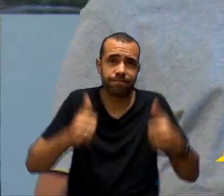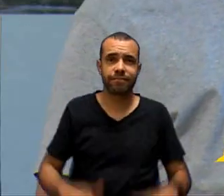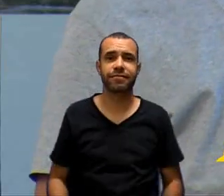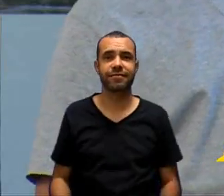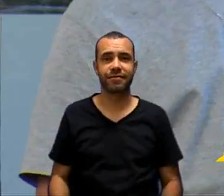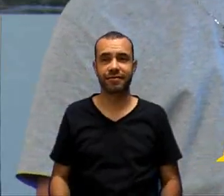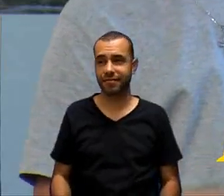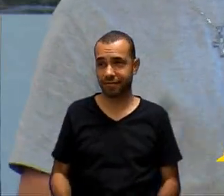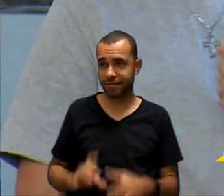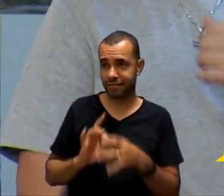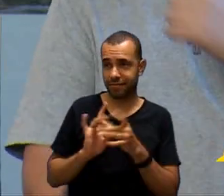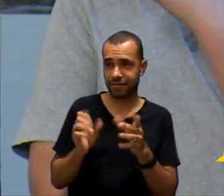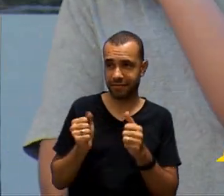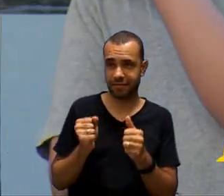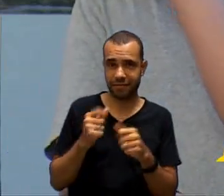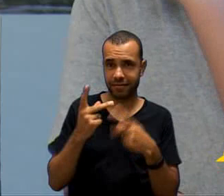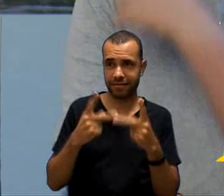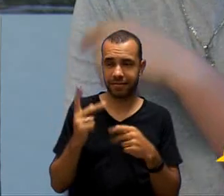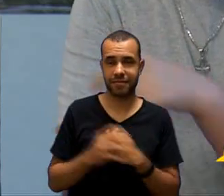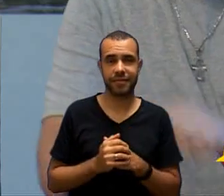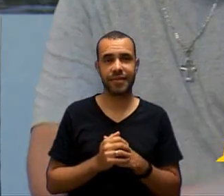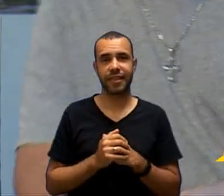Pode falar.